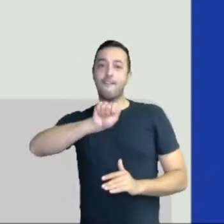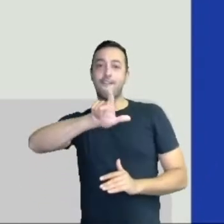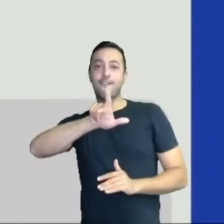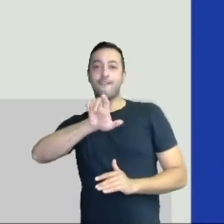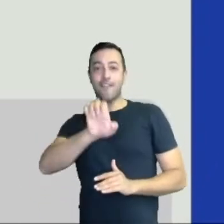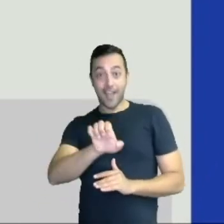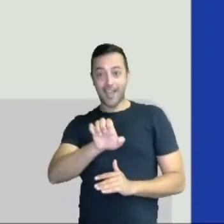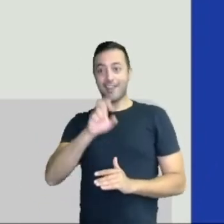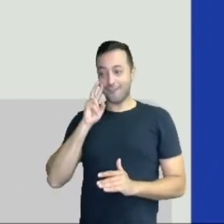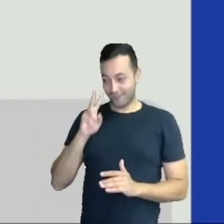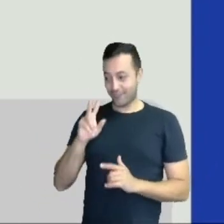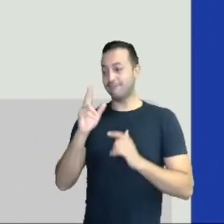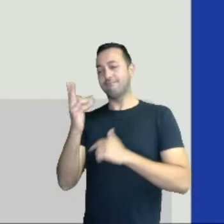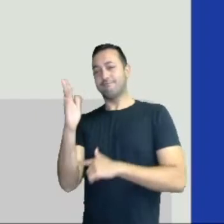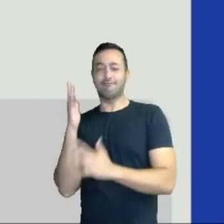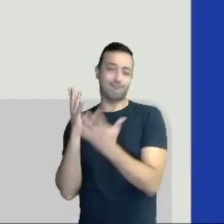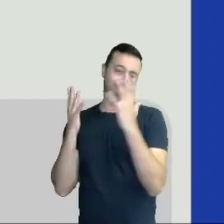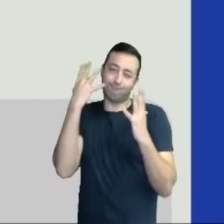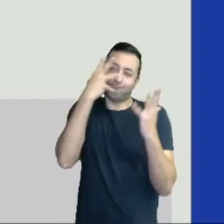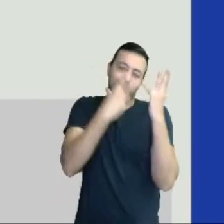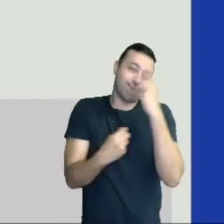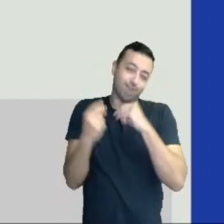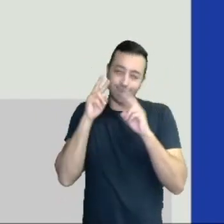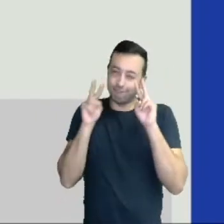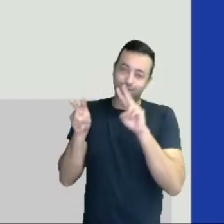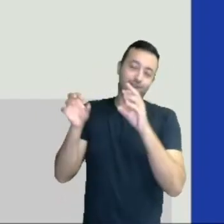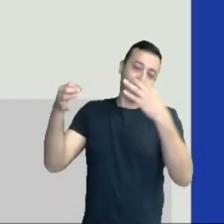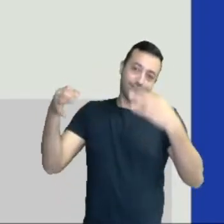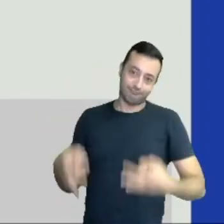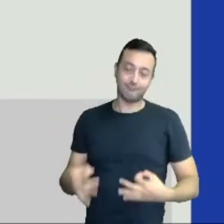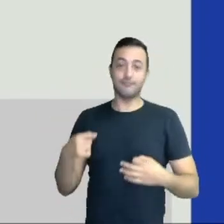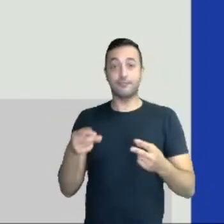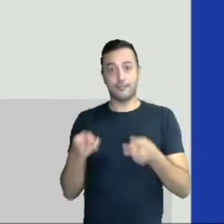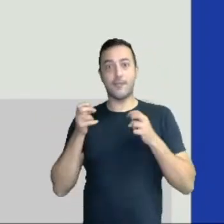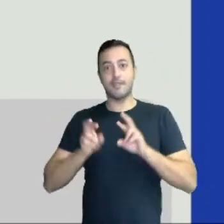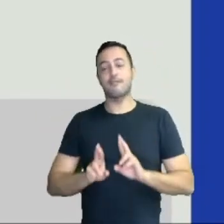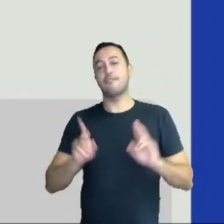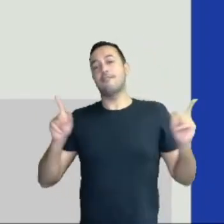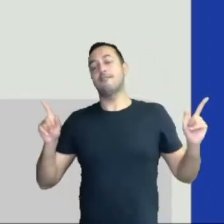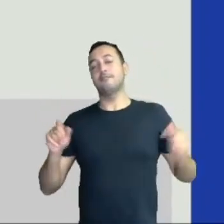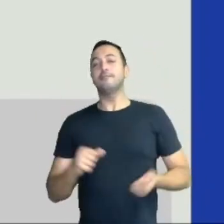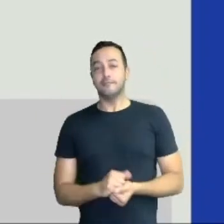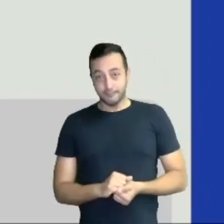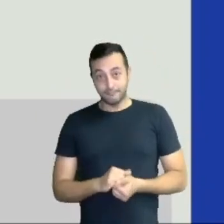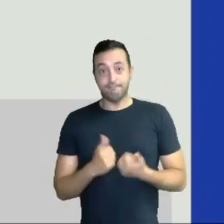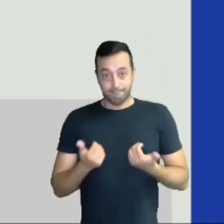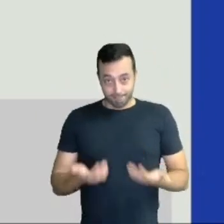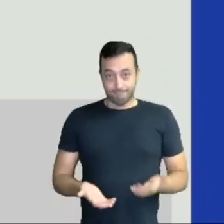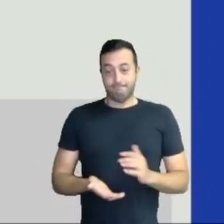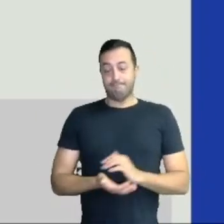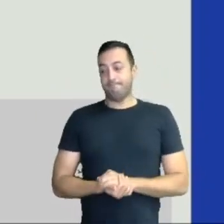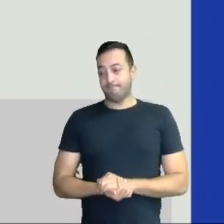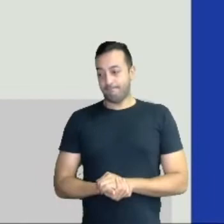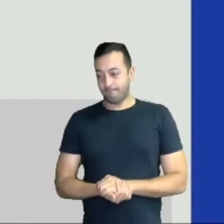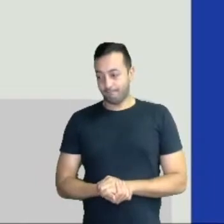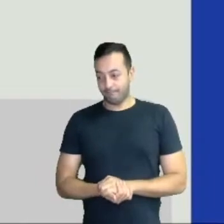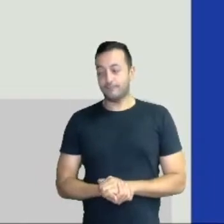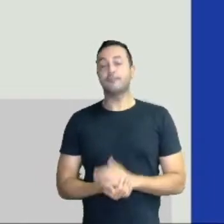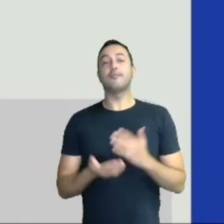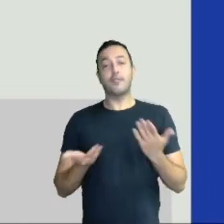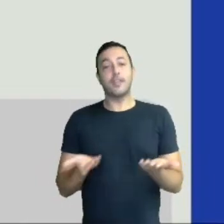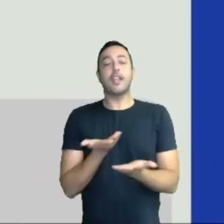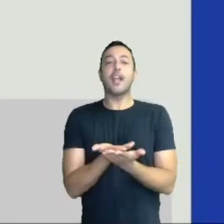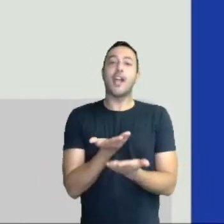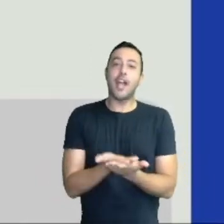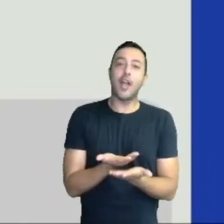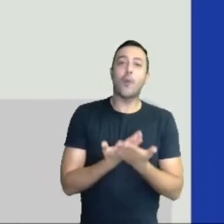Olha, só é observar a imagem. É bem nítido para você diferenciar um do outro, tá bem? Essa aí foi a aula